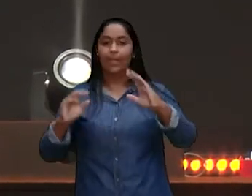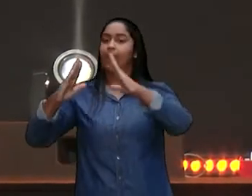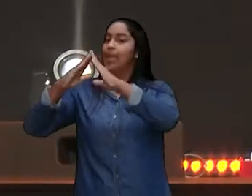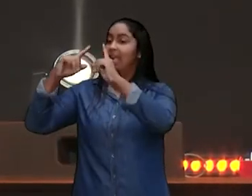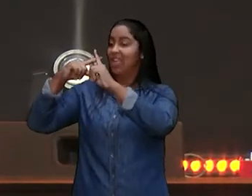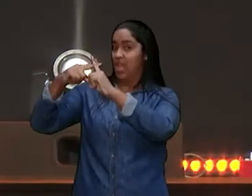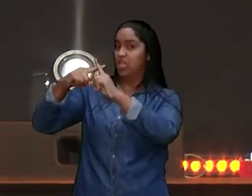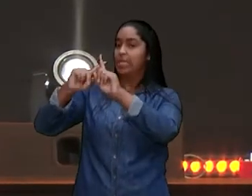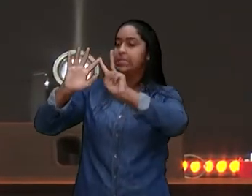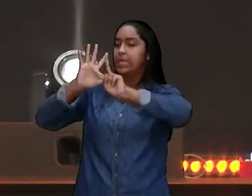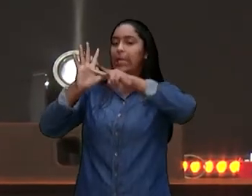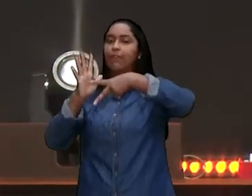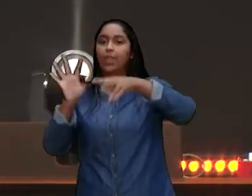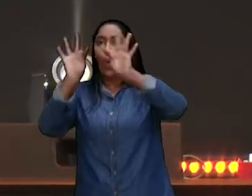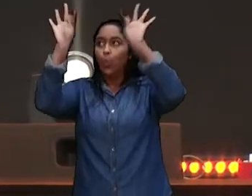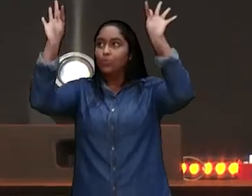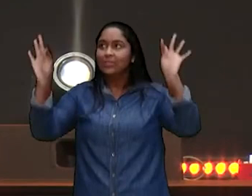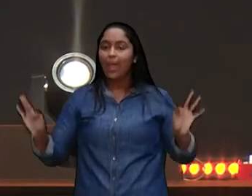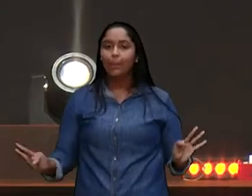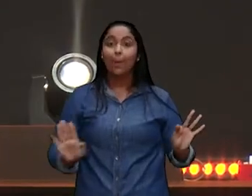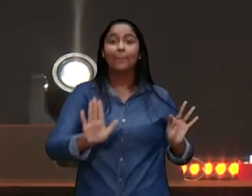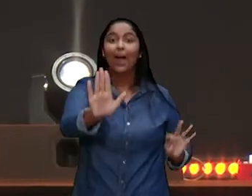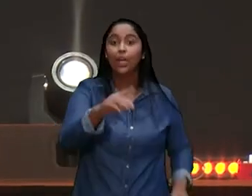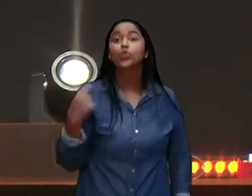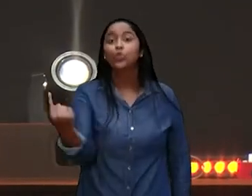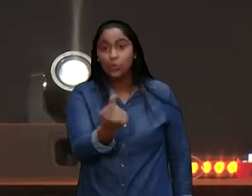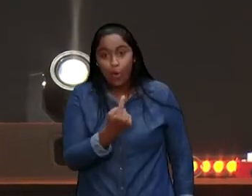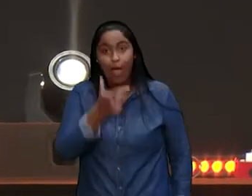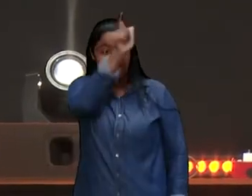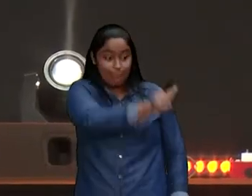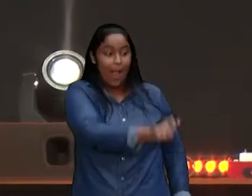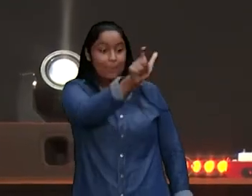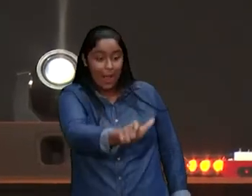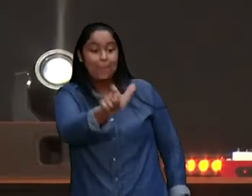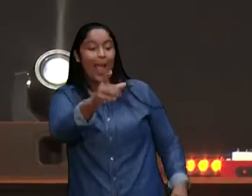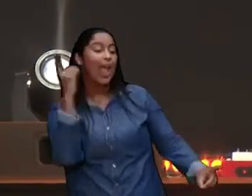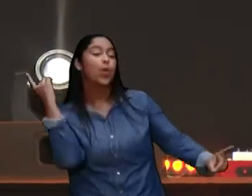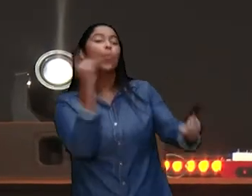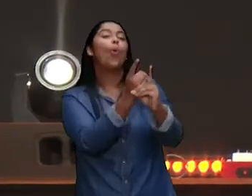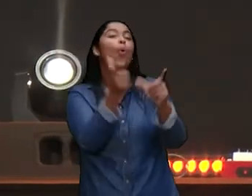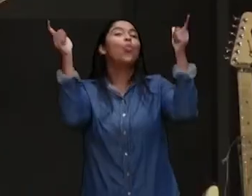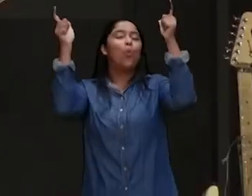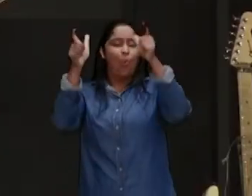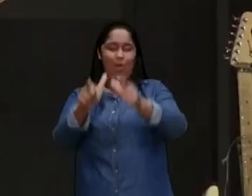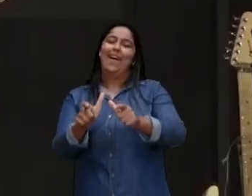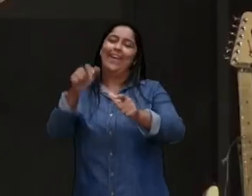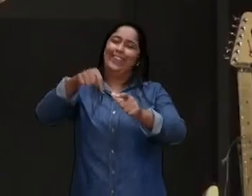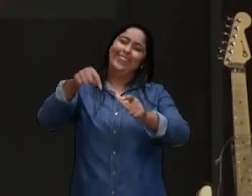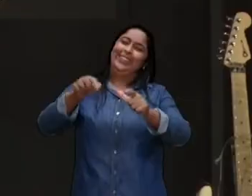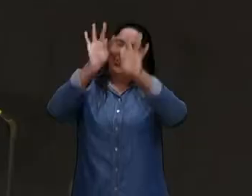de tempos em tempos portanto as pessoas deveriam encontrar as ações da igreja onde nos